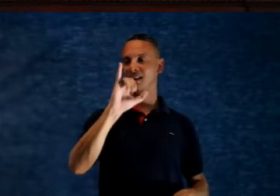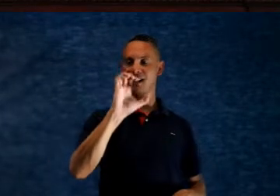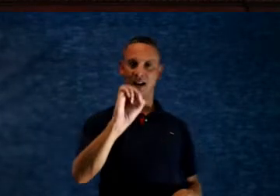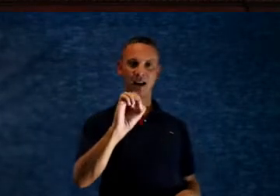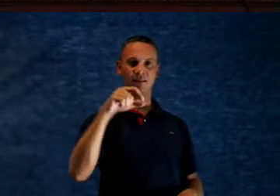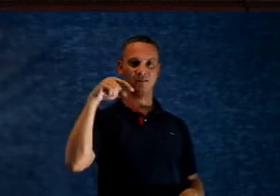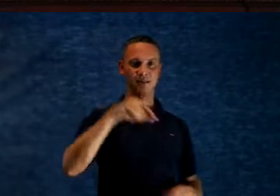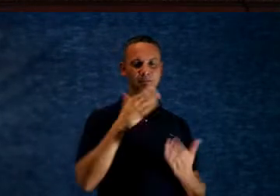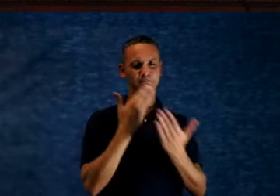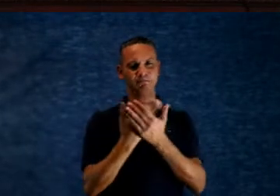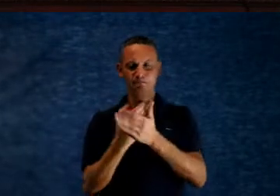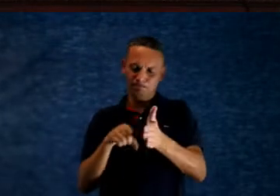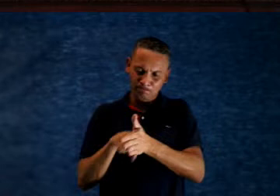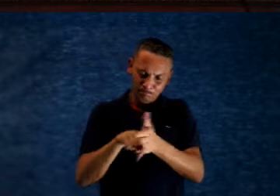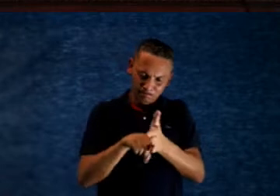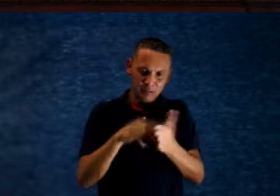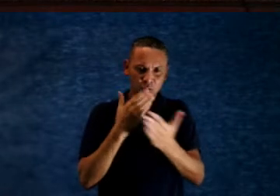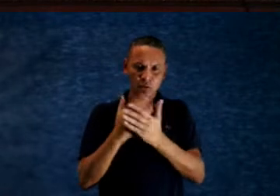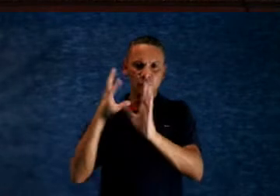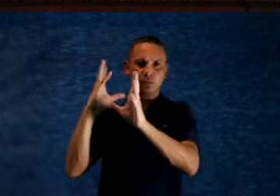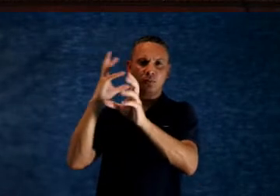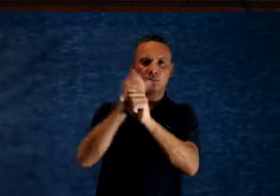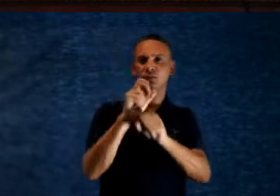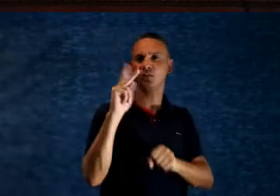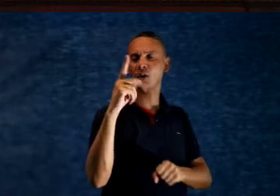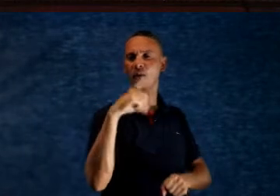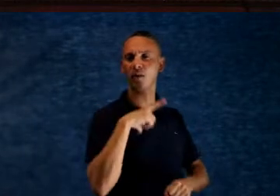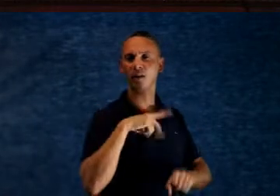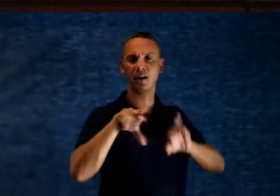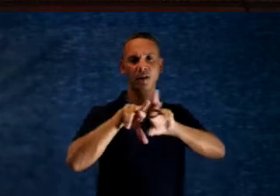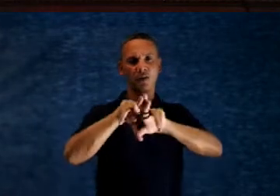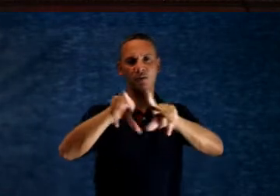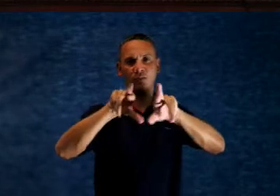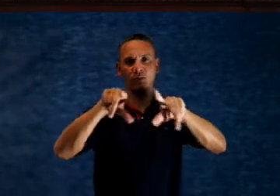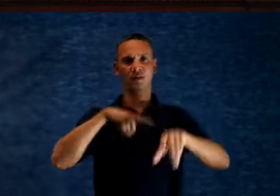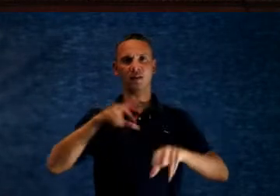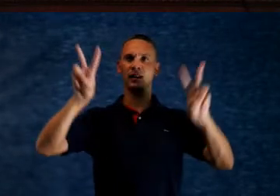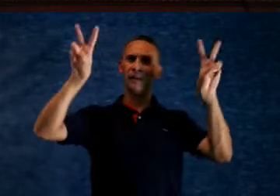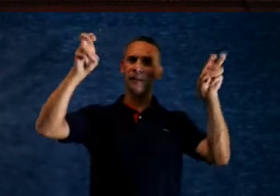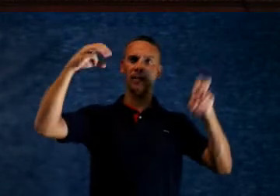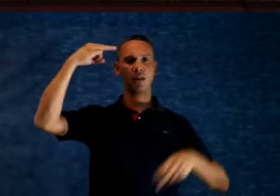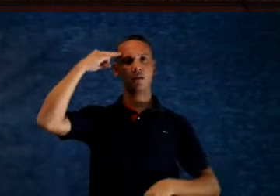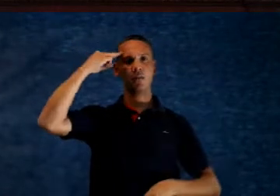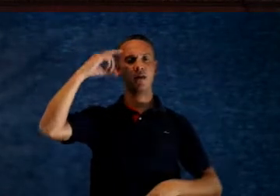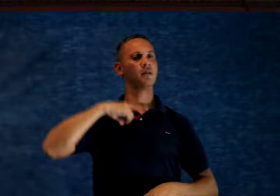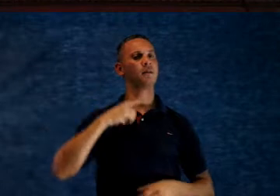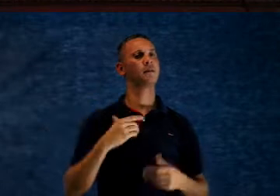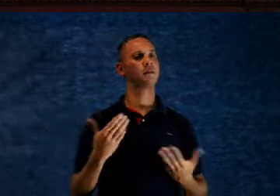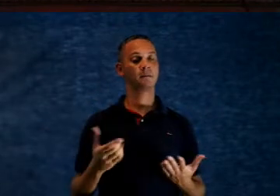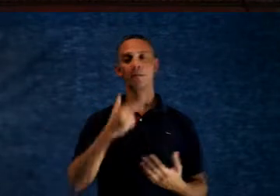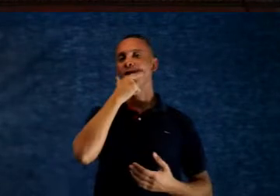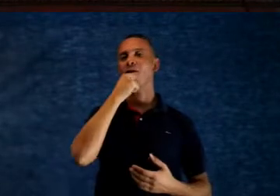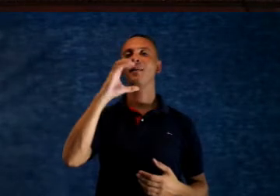dedicou a sua vida a estudar a história e também um tema correlato da história, que é o tema da memória, e ninguém melhor que